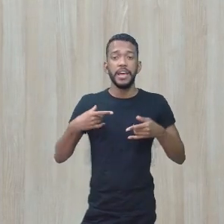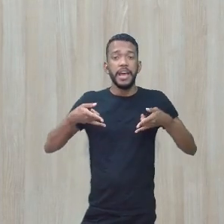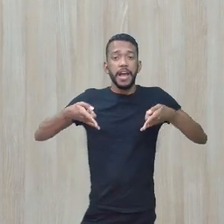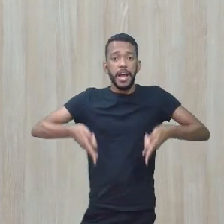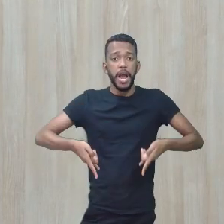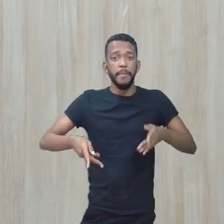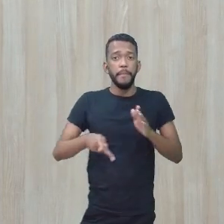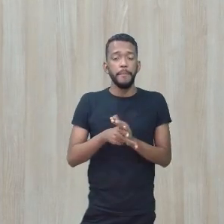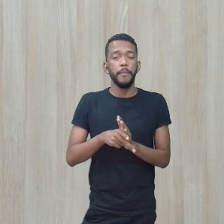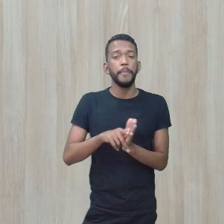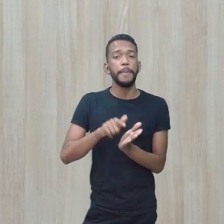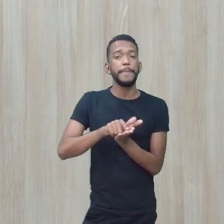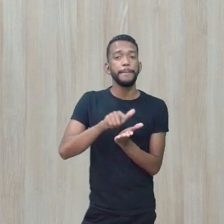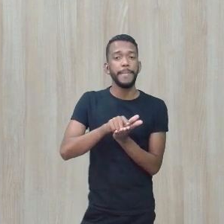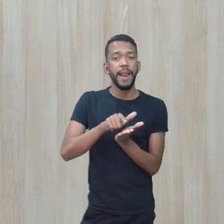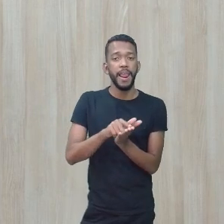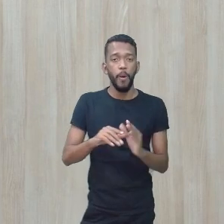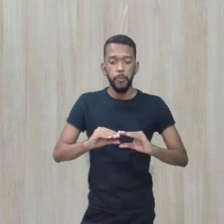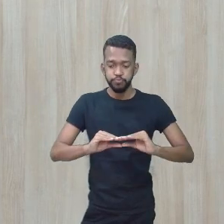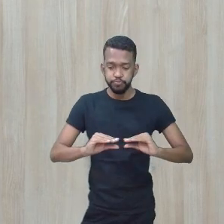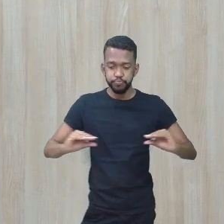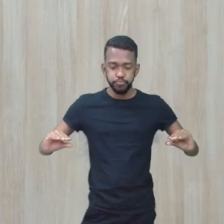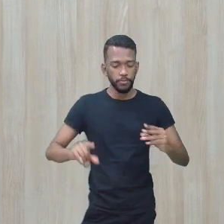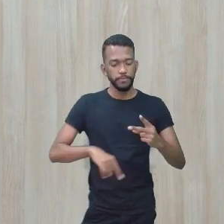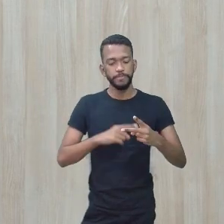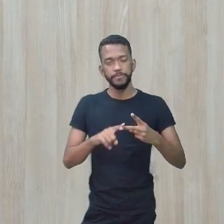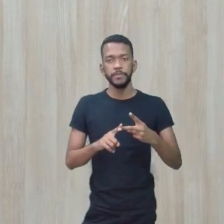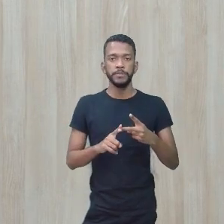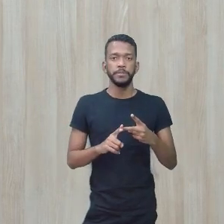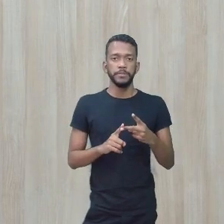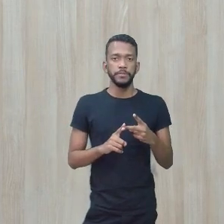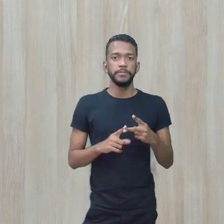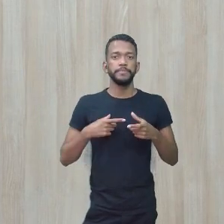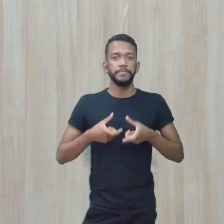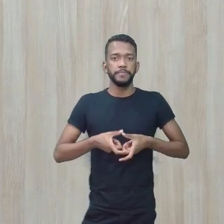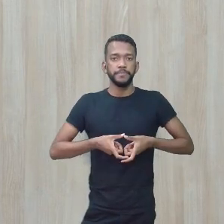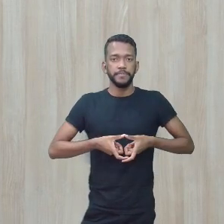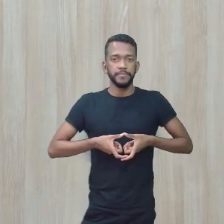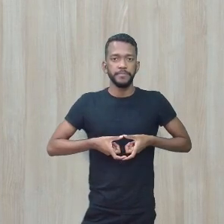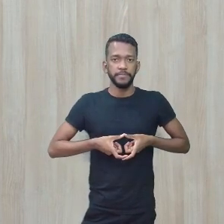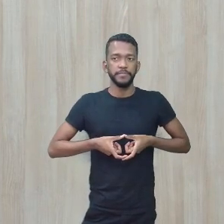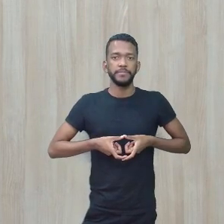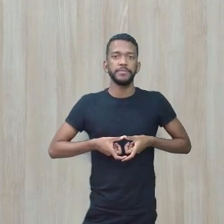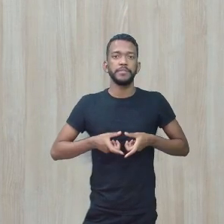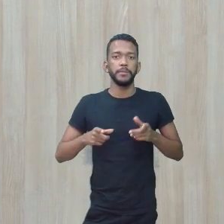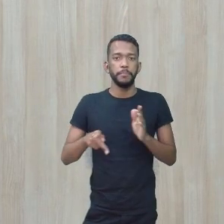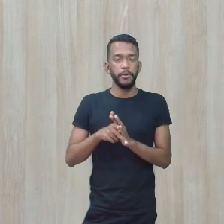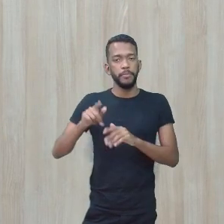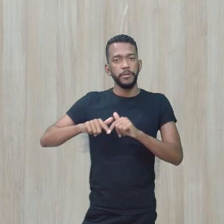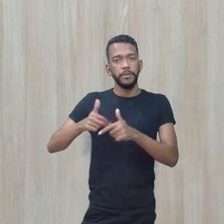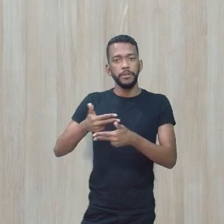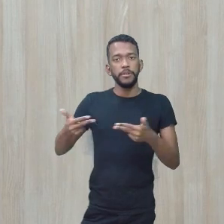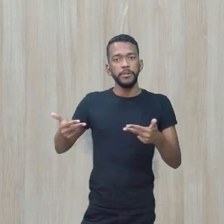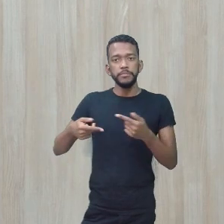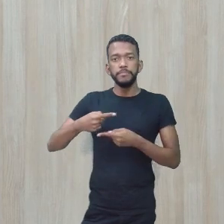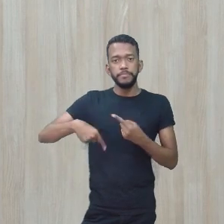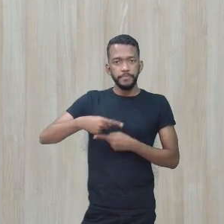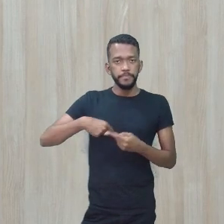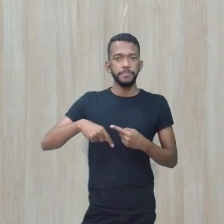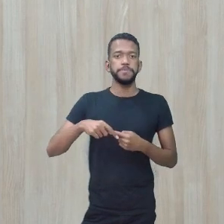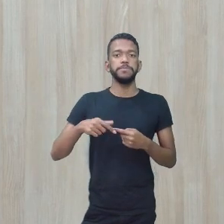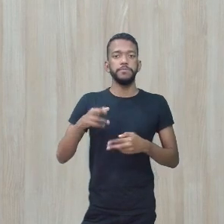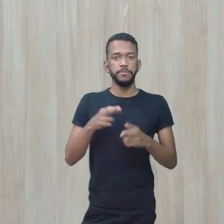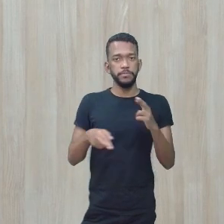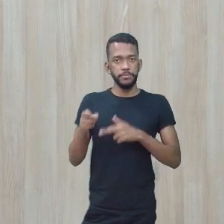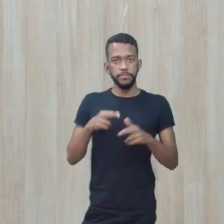As camas são feitas de papelão, as medalhas são feitas de material reciclável, tudo é feito de